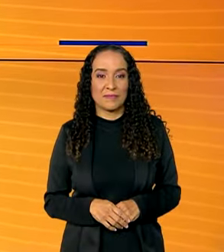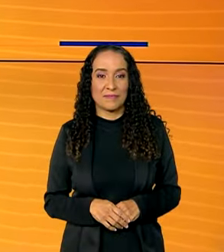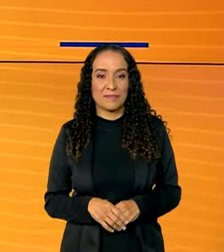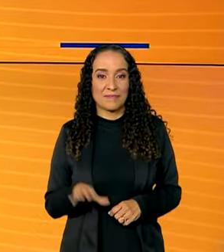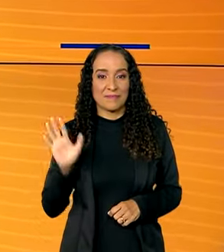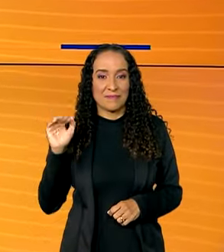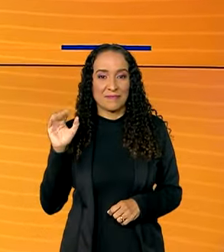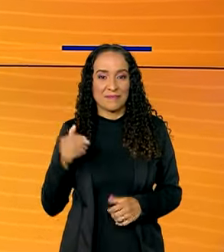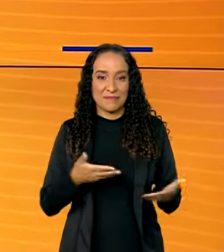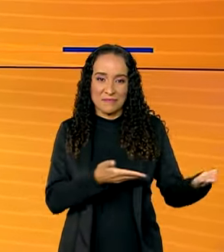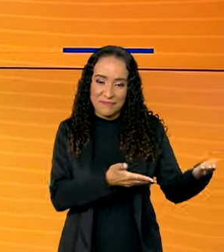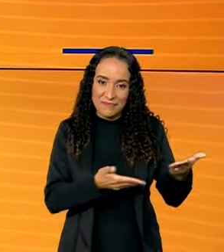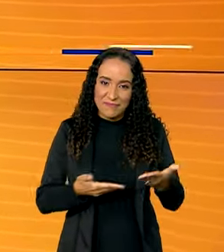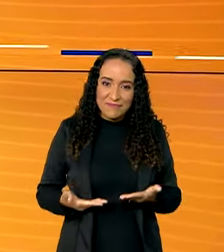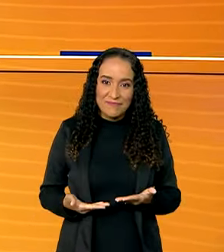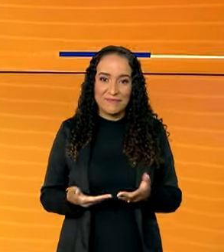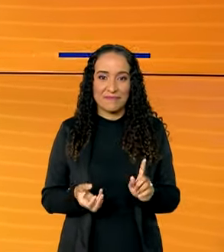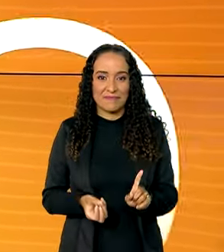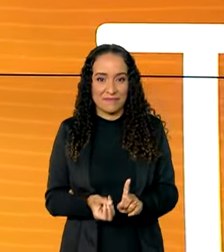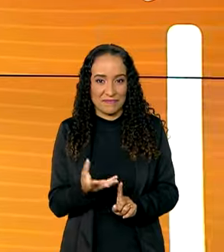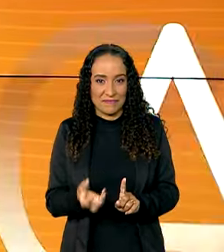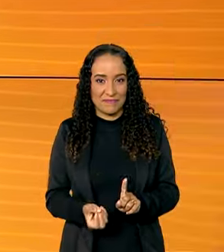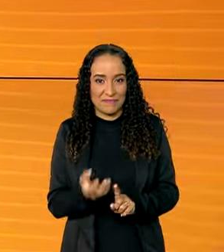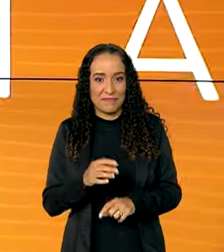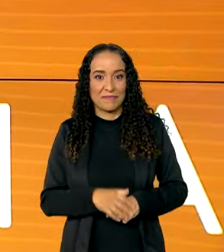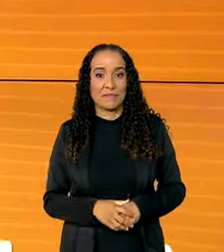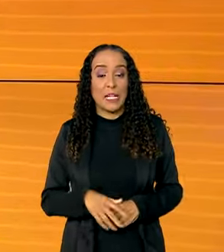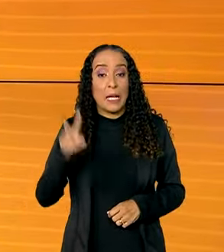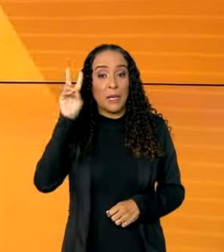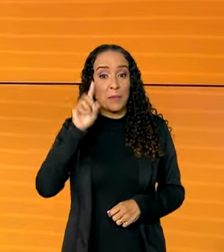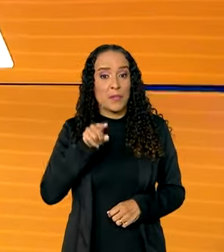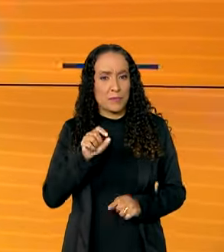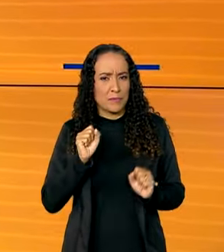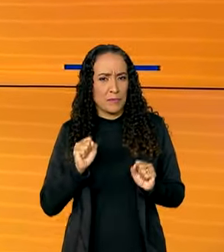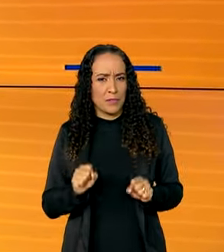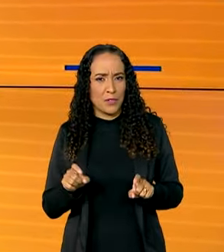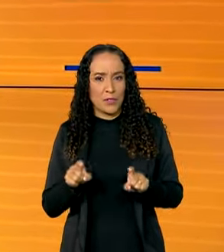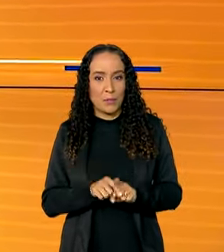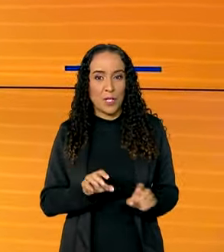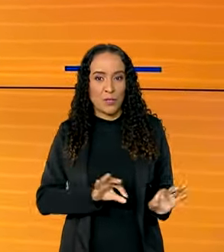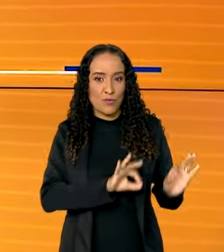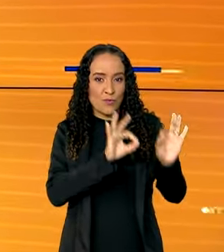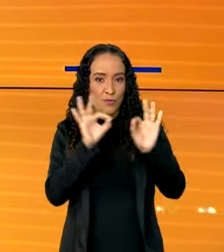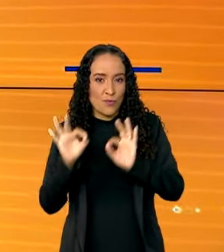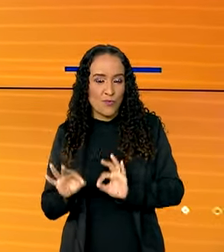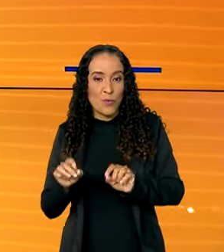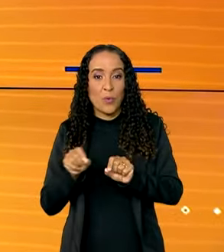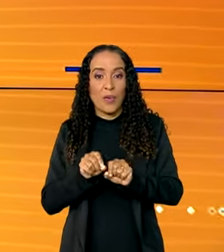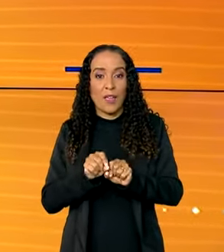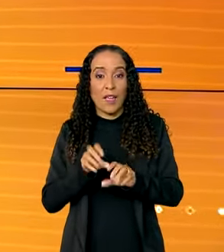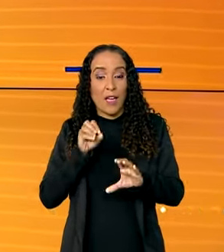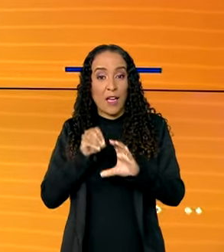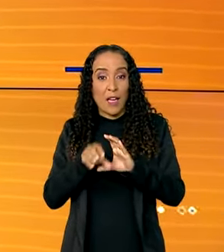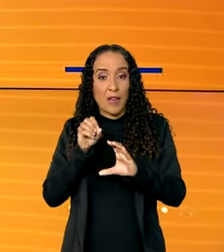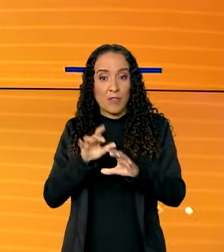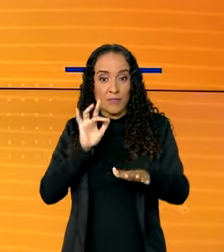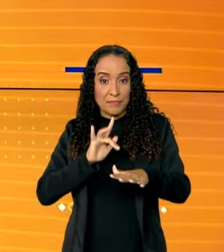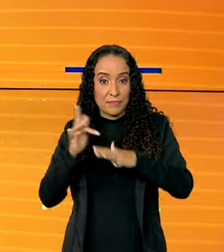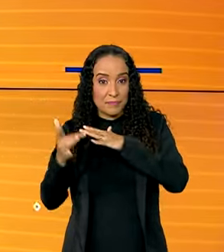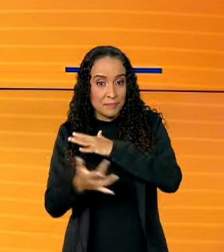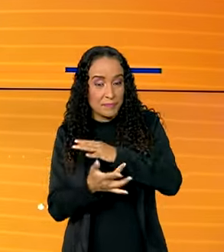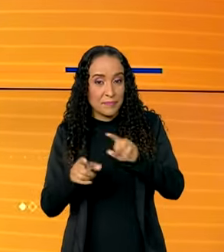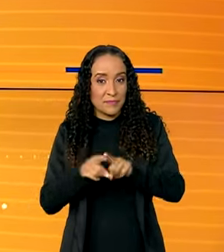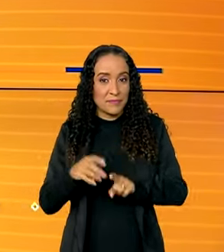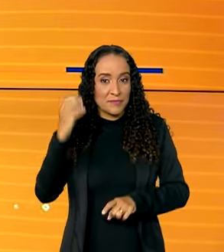Olá, seja muito bem-vindo ao Canal GOV. Lembrando que você pode nos acompanhar também ao vivo pelas redes